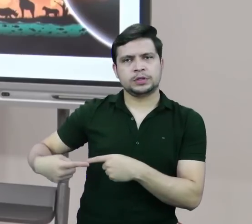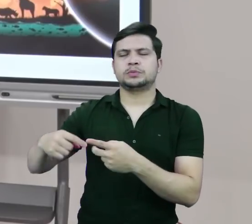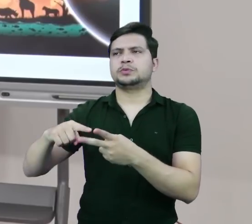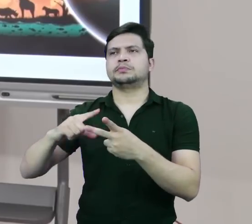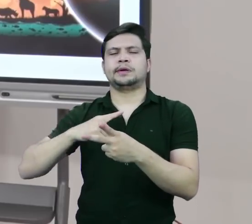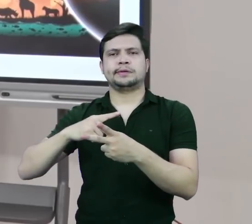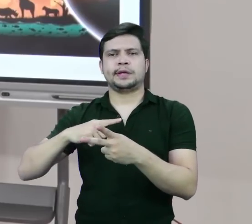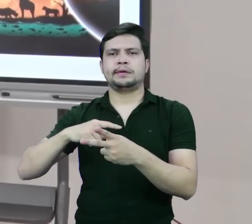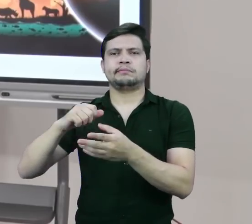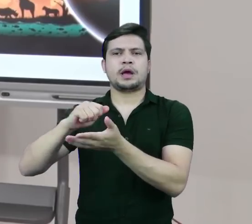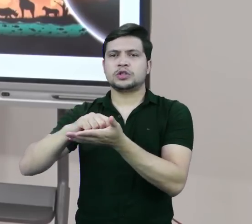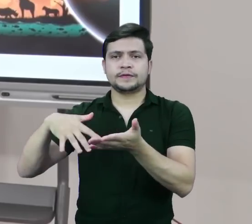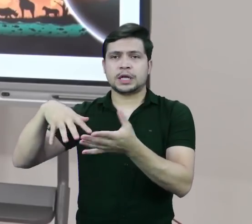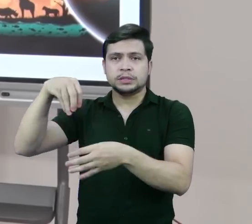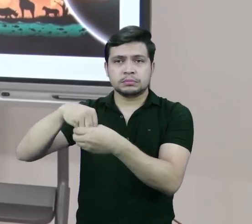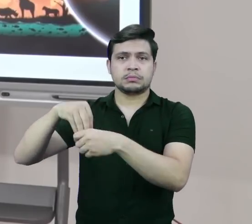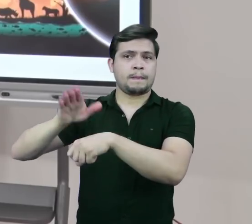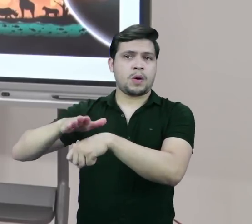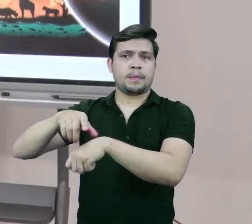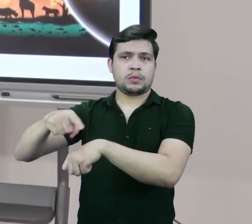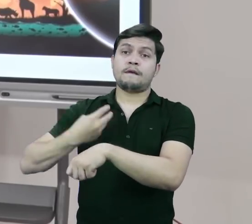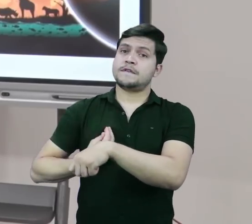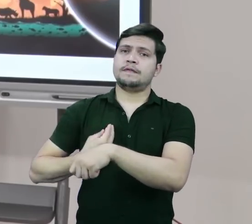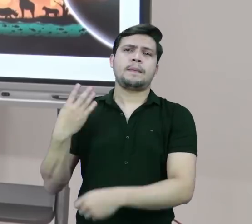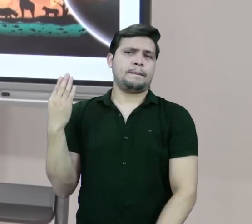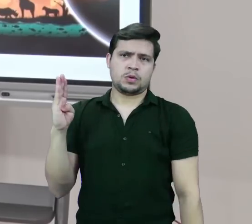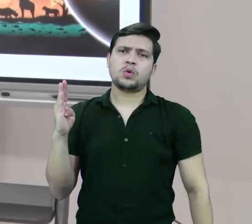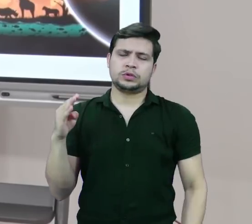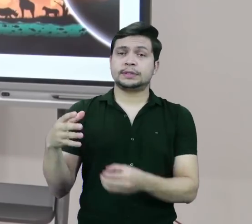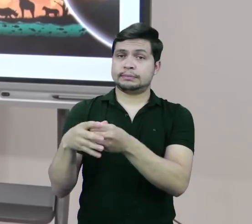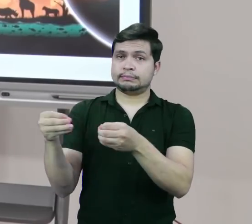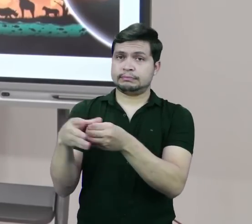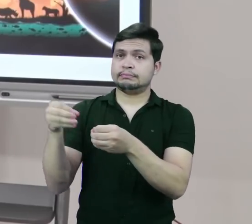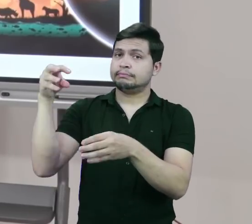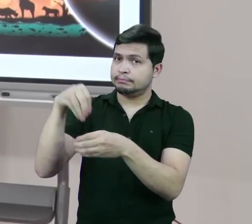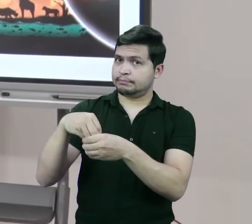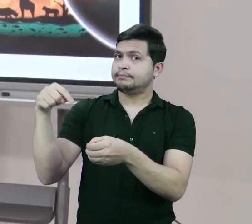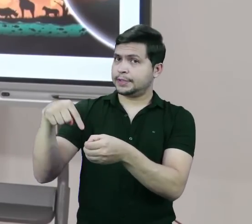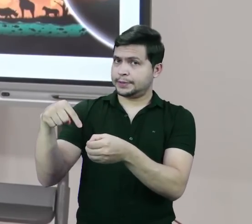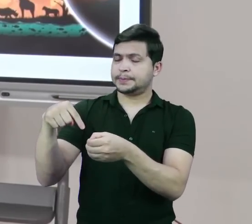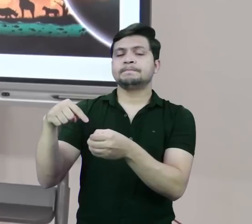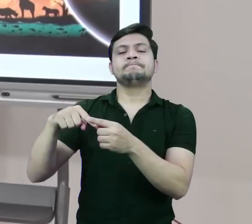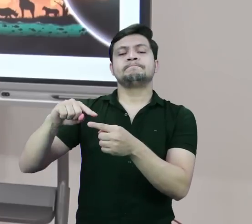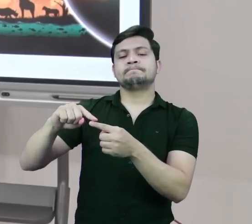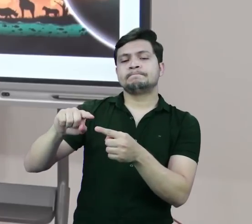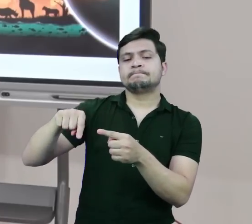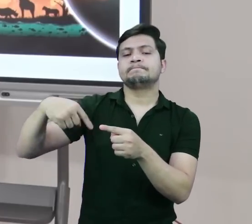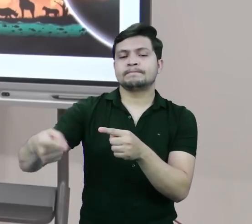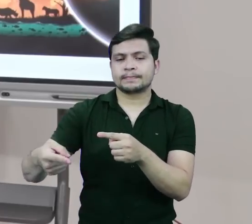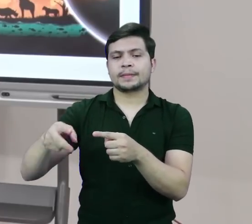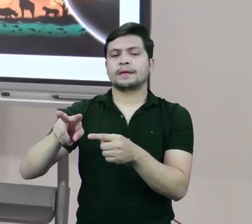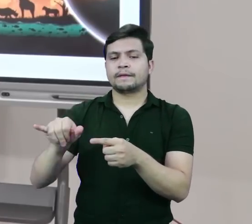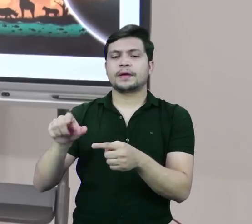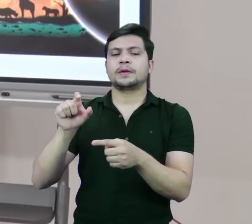seu metabolismo, ela vai ter as suas atividades realmente vivas, biológicas, né? Então, as células